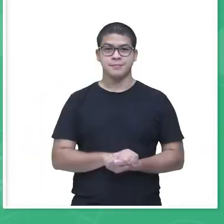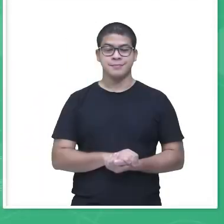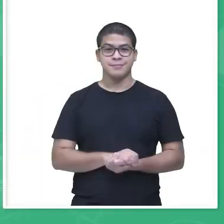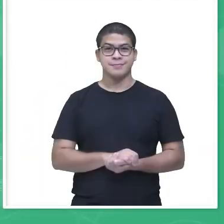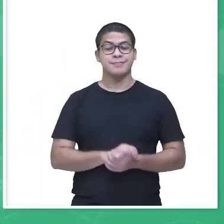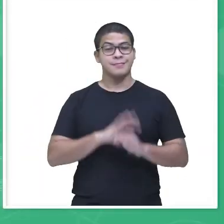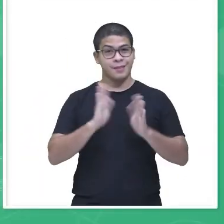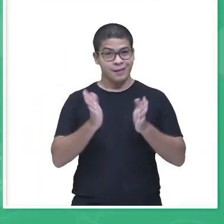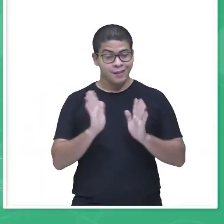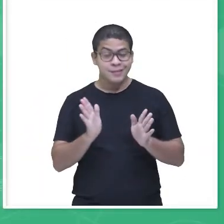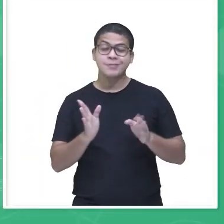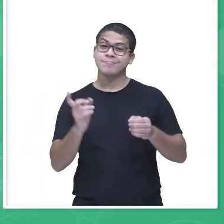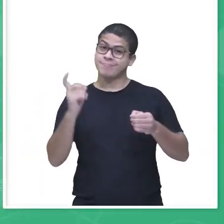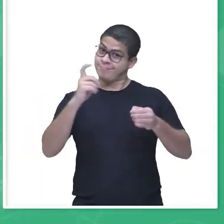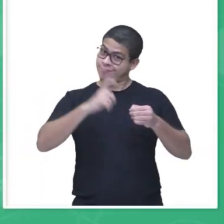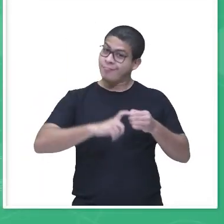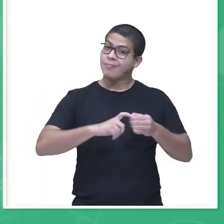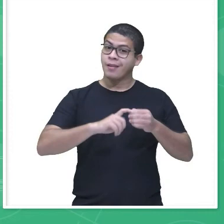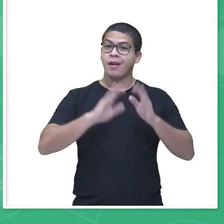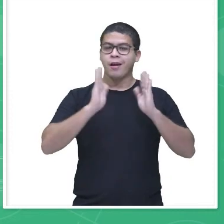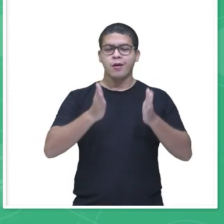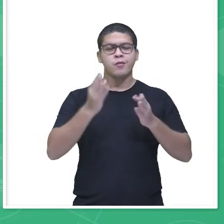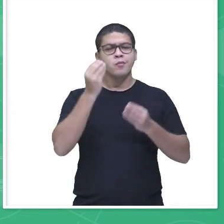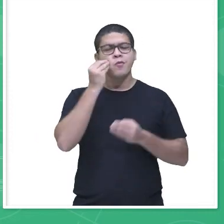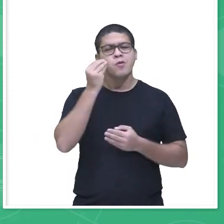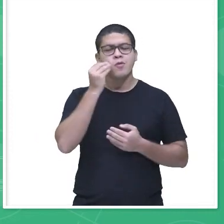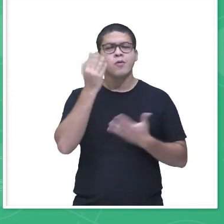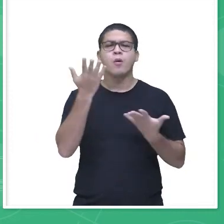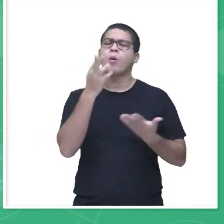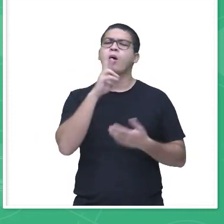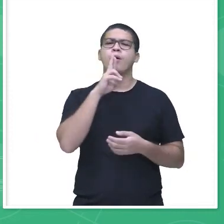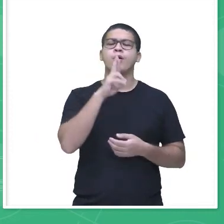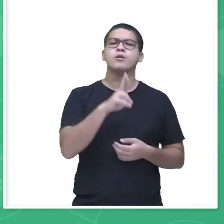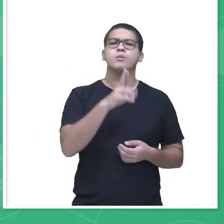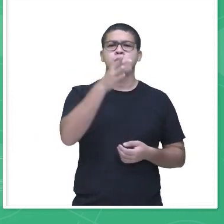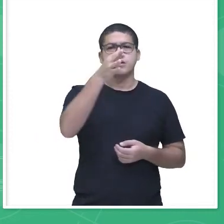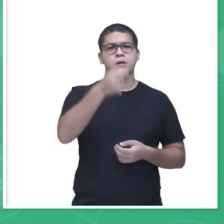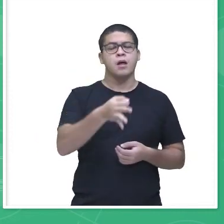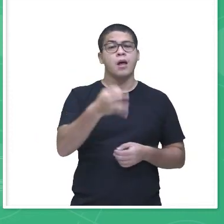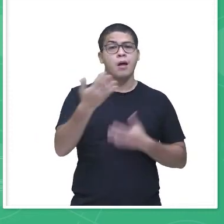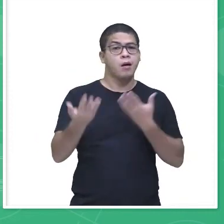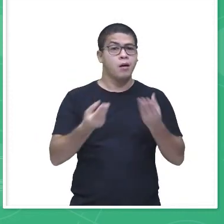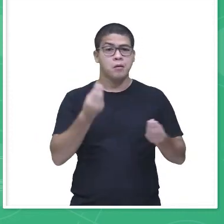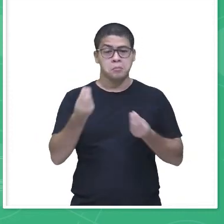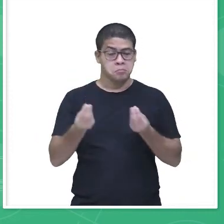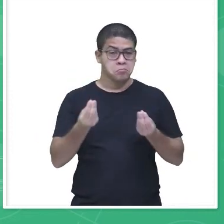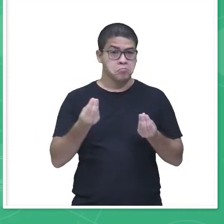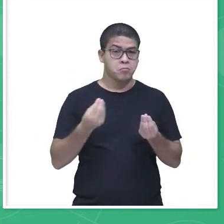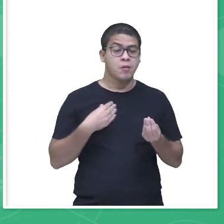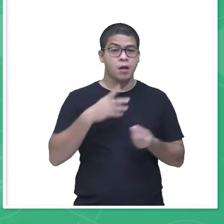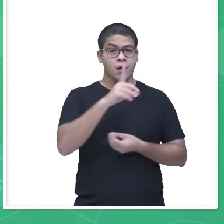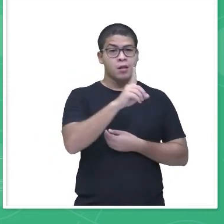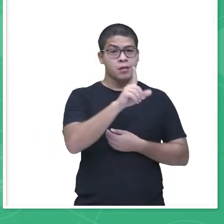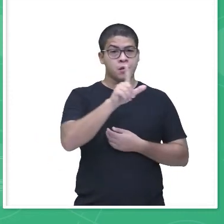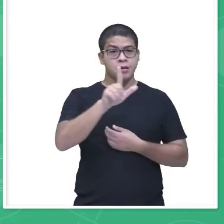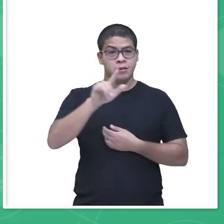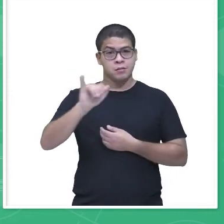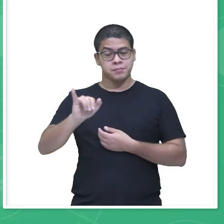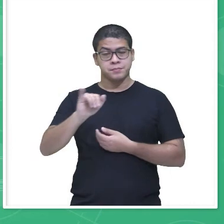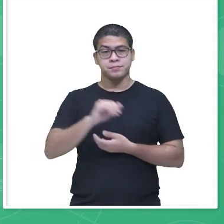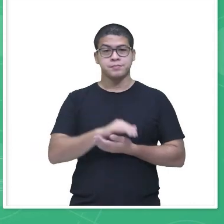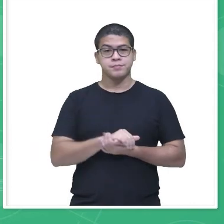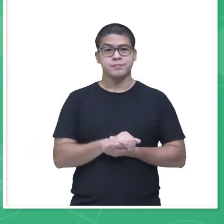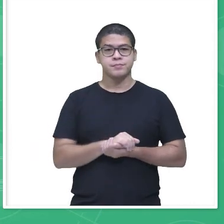Olá, estamos de volta e agora vamos ver aí qual é a resposta para as nossas questões aí da DLI. Então,